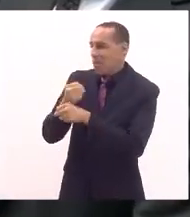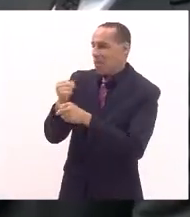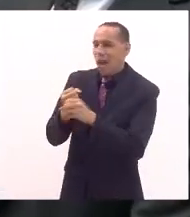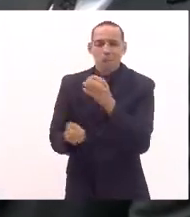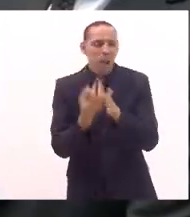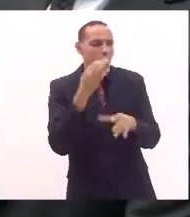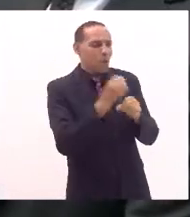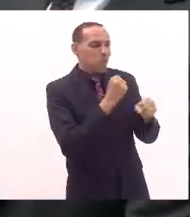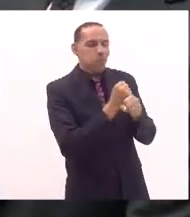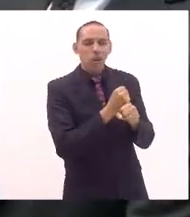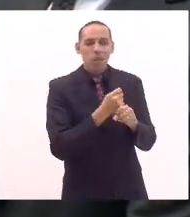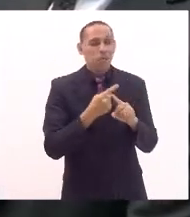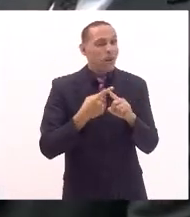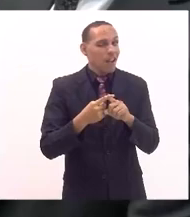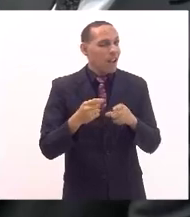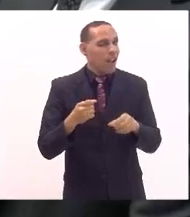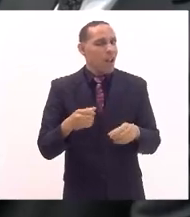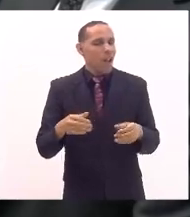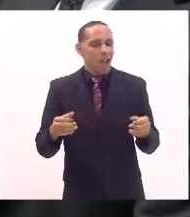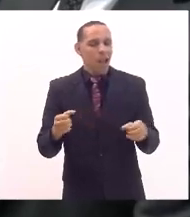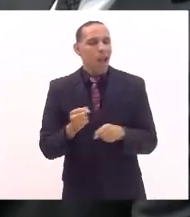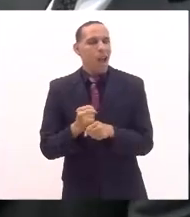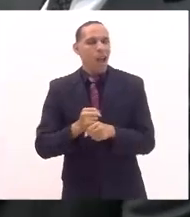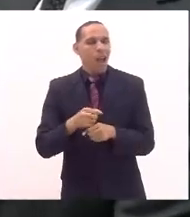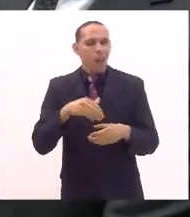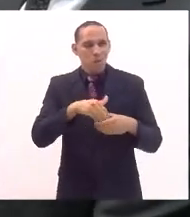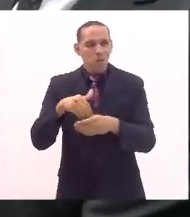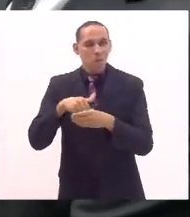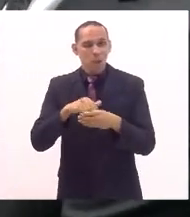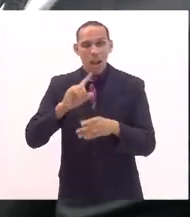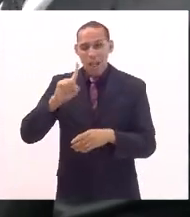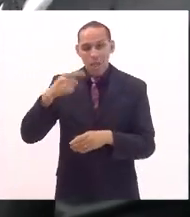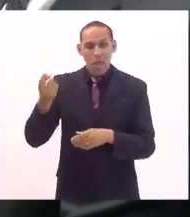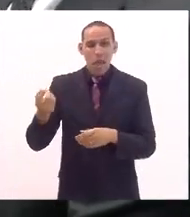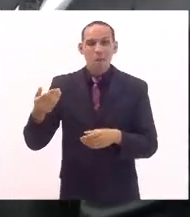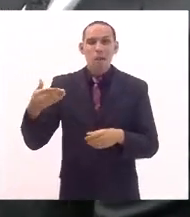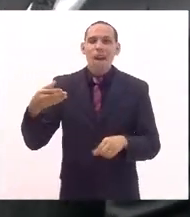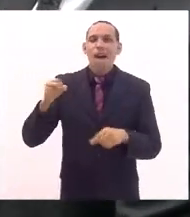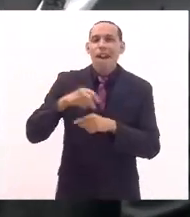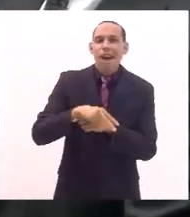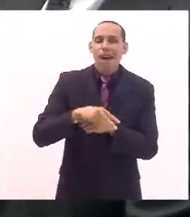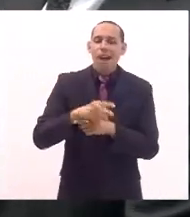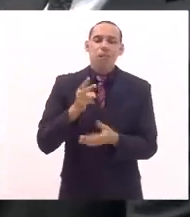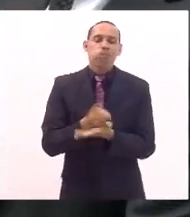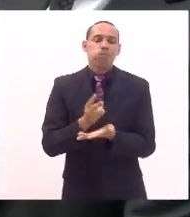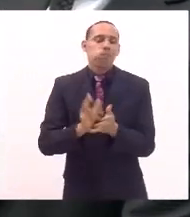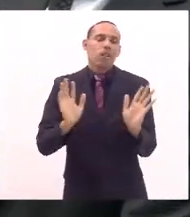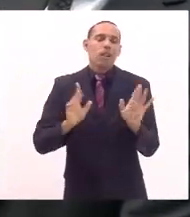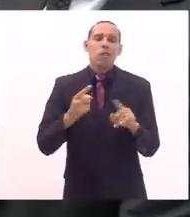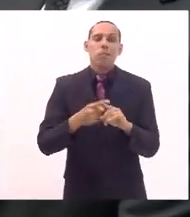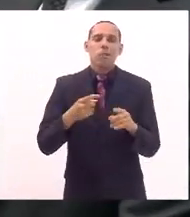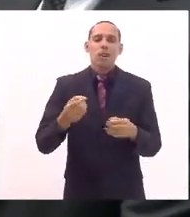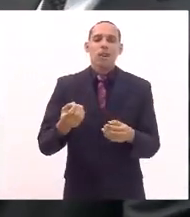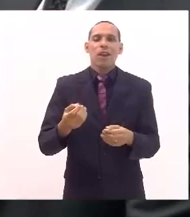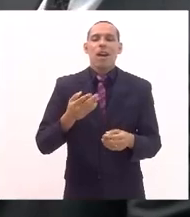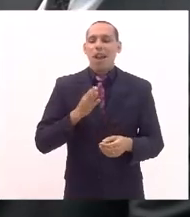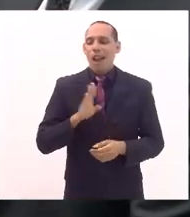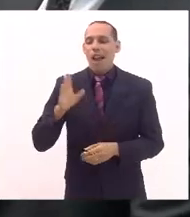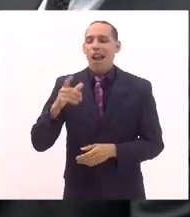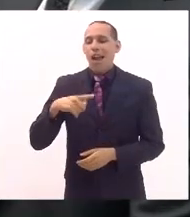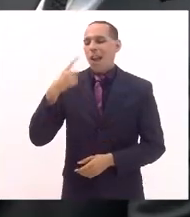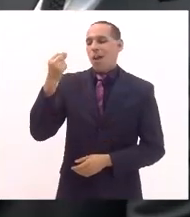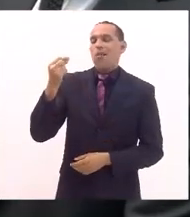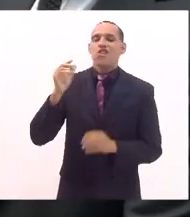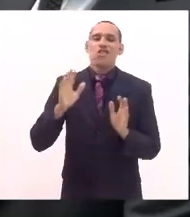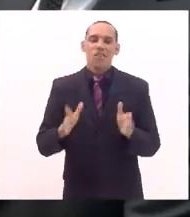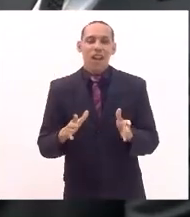frentes de obras Serginho por conta do ano da eleição escolher eleito não se dá continuidade Porque já já conseguiu a reeleição e